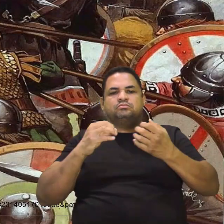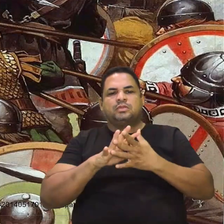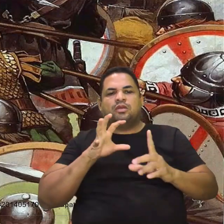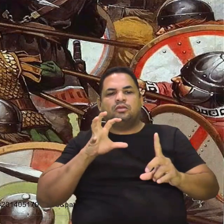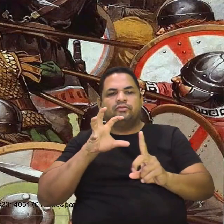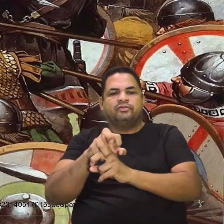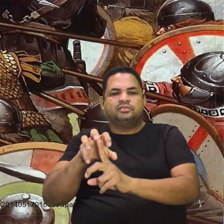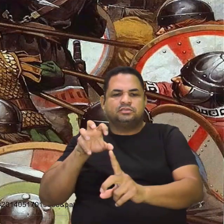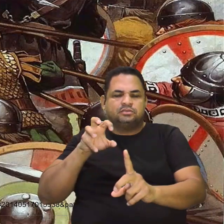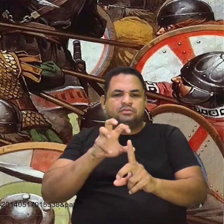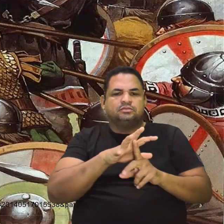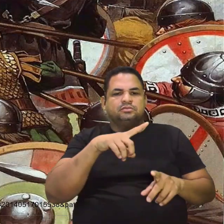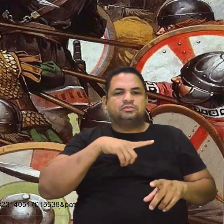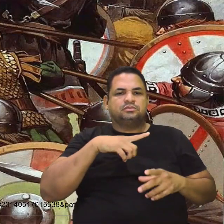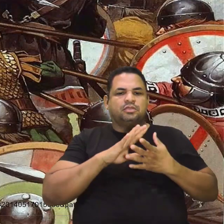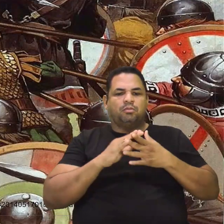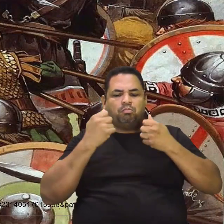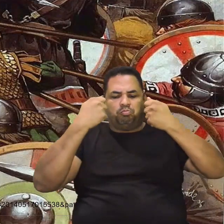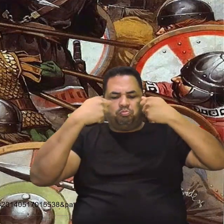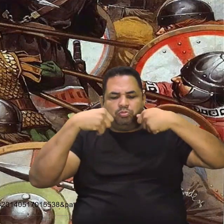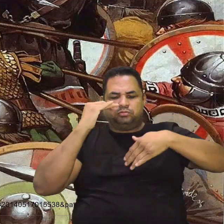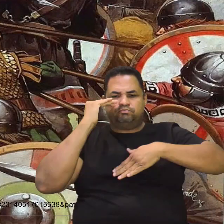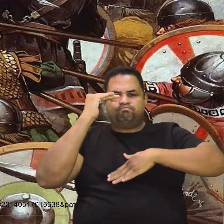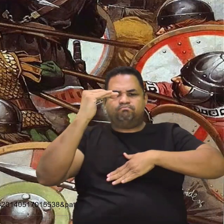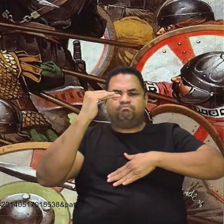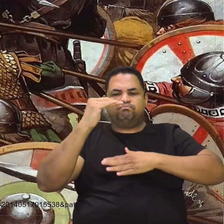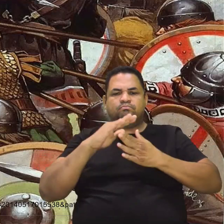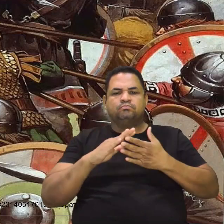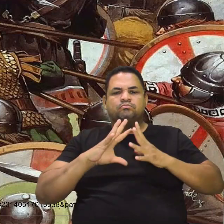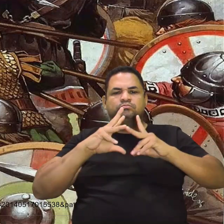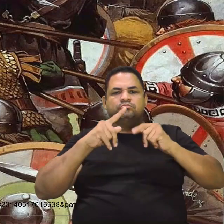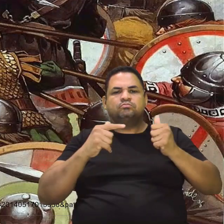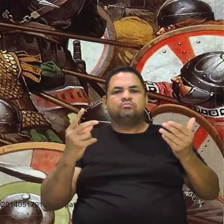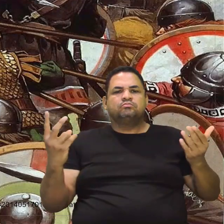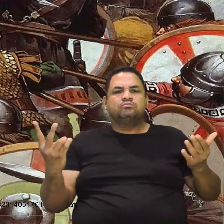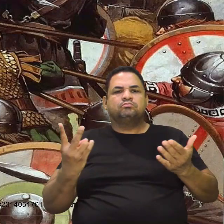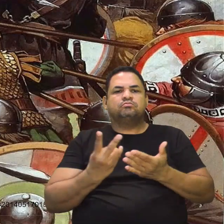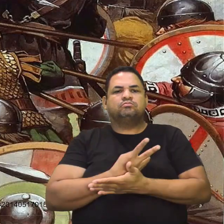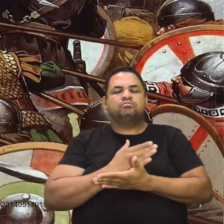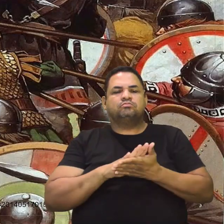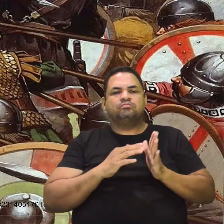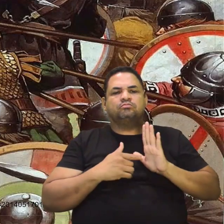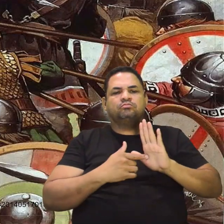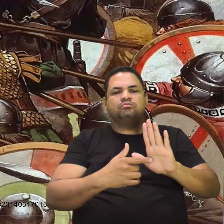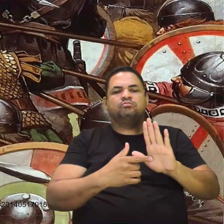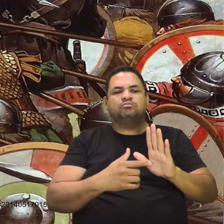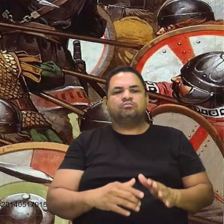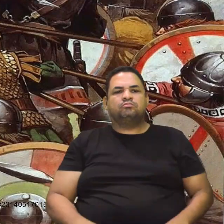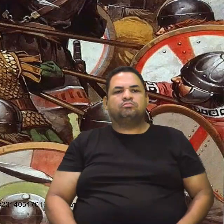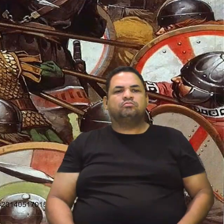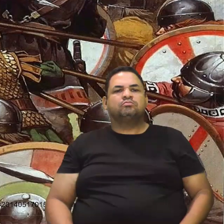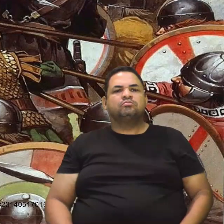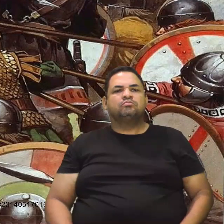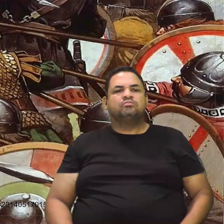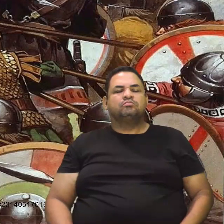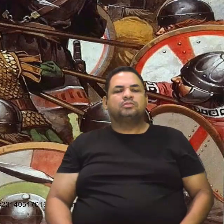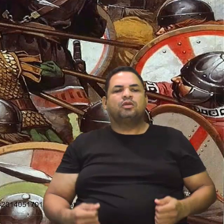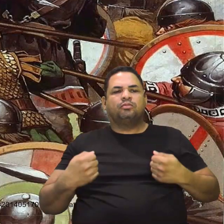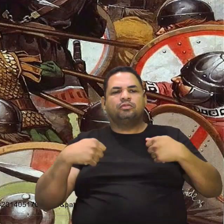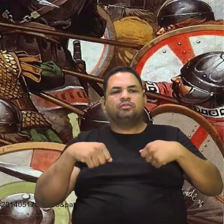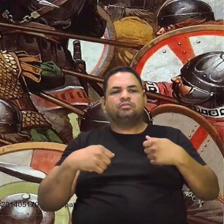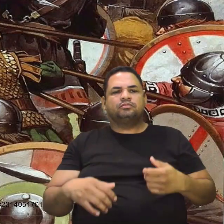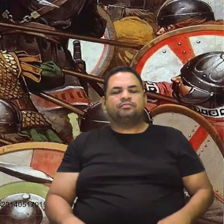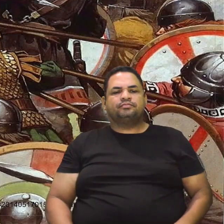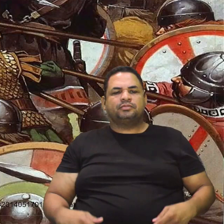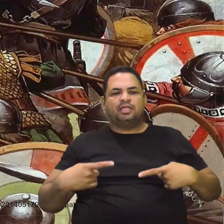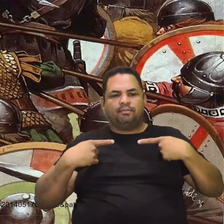invasões, eu tenho o domínio. Tudo isso acaba retratando a questão do poder.